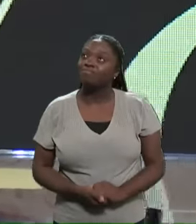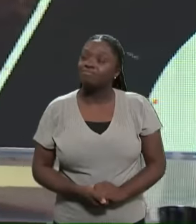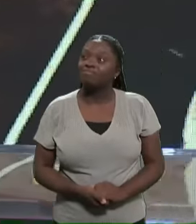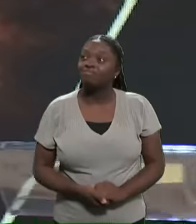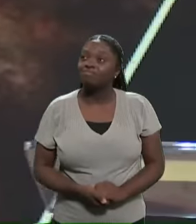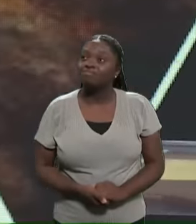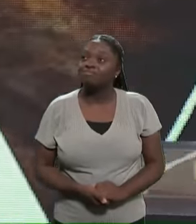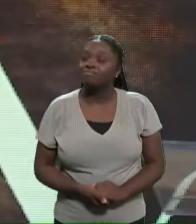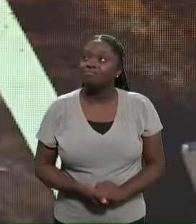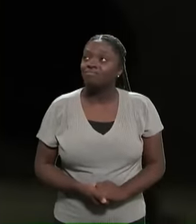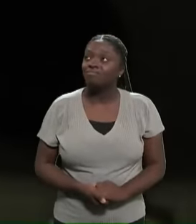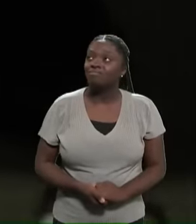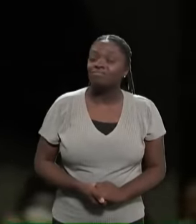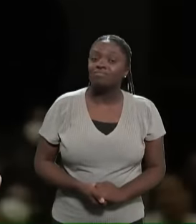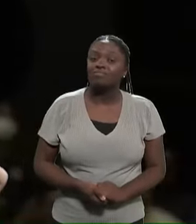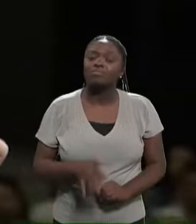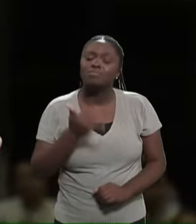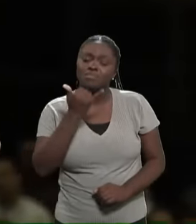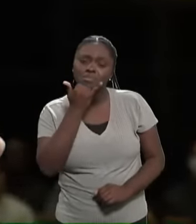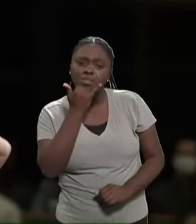Então me perdoa se está incomodado.